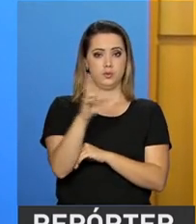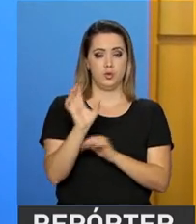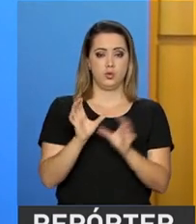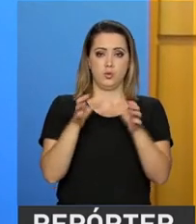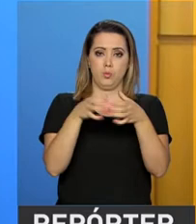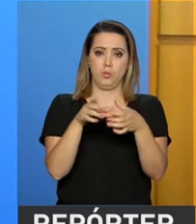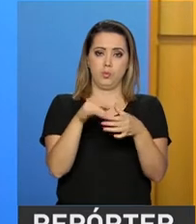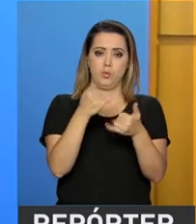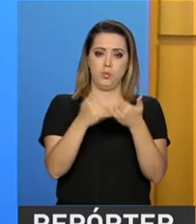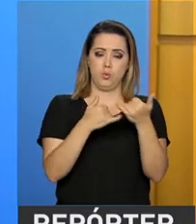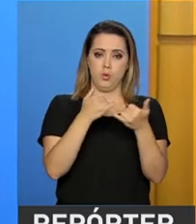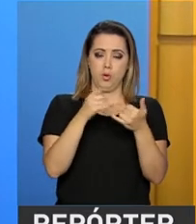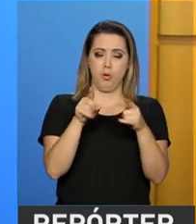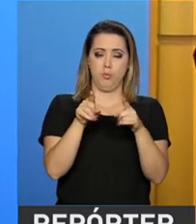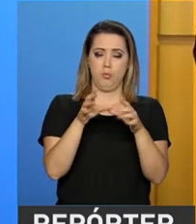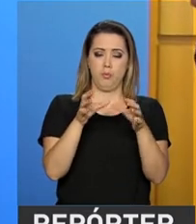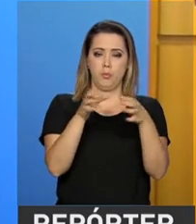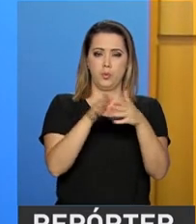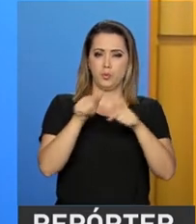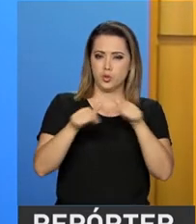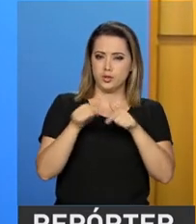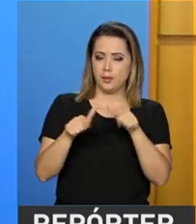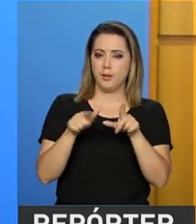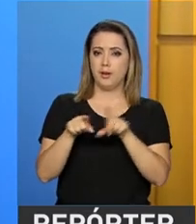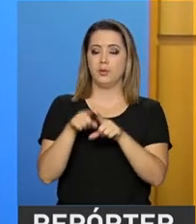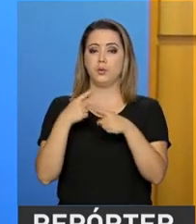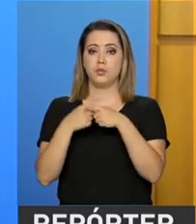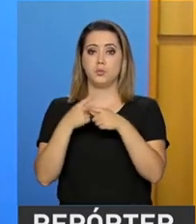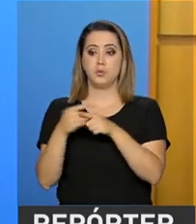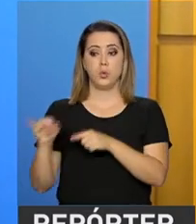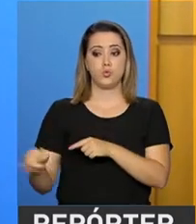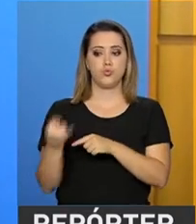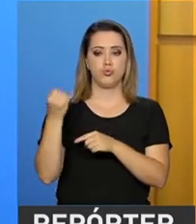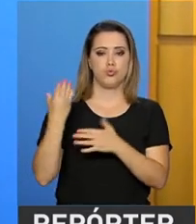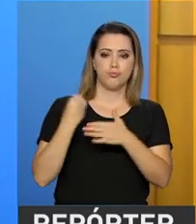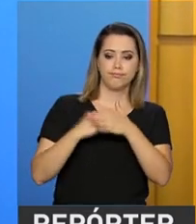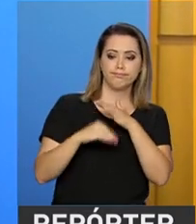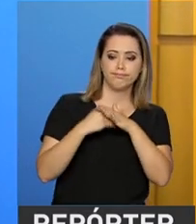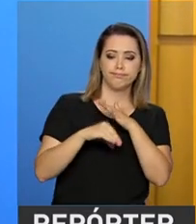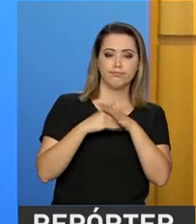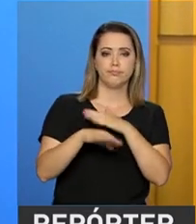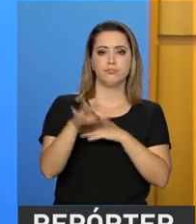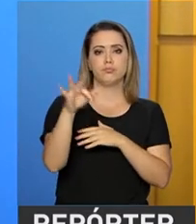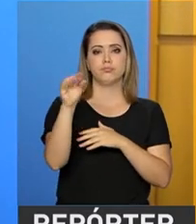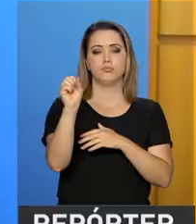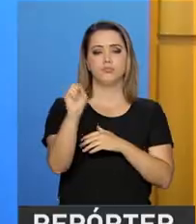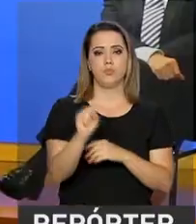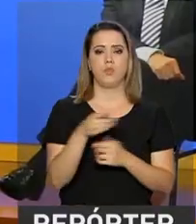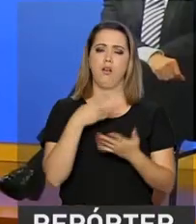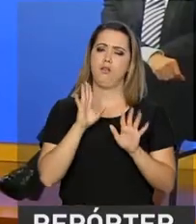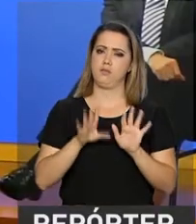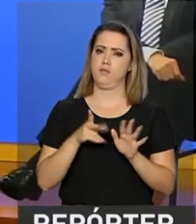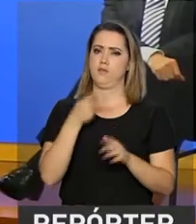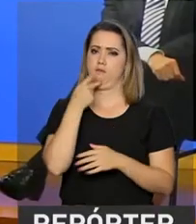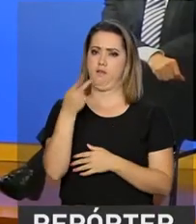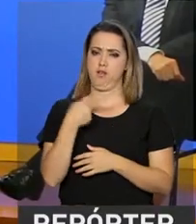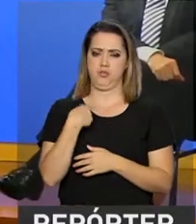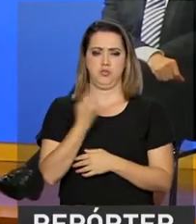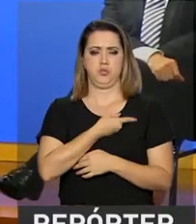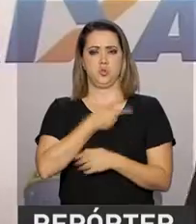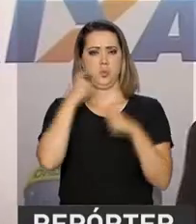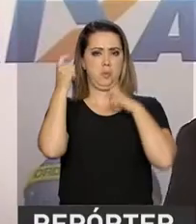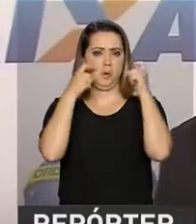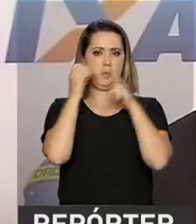brasileiros fruto de uma nova remuneração para o fundo de garantia e depois dizem que nós não nos preocupamos com o